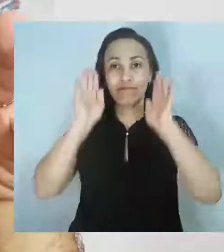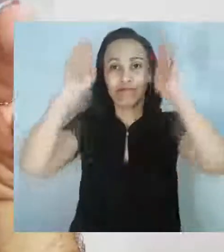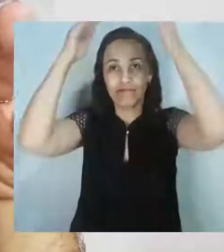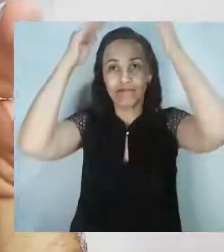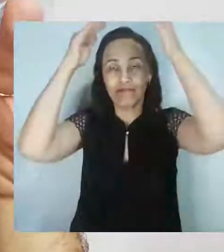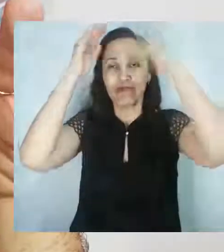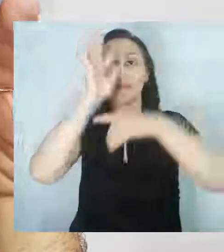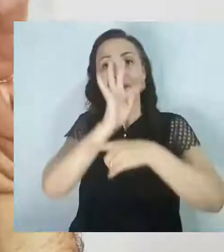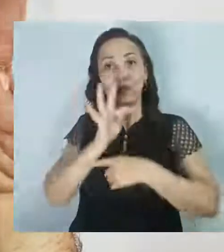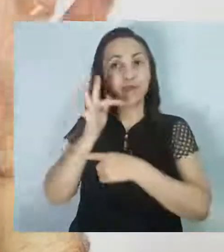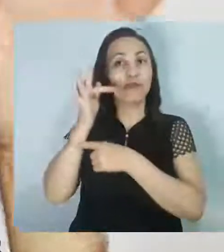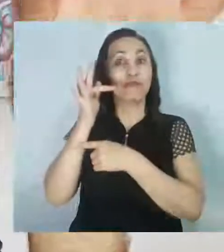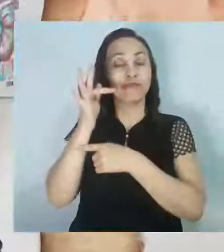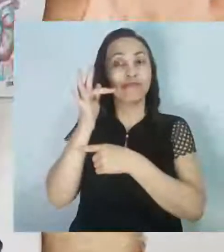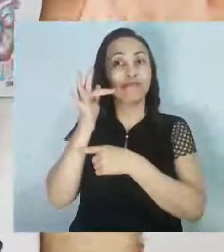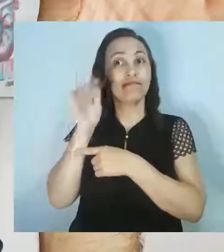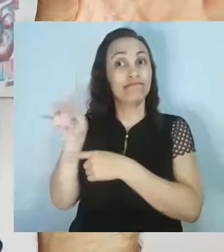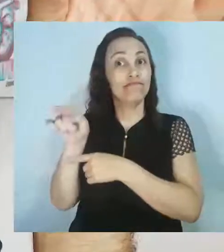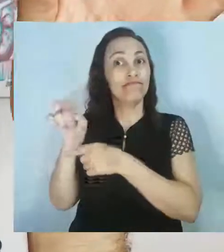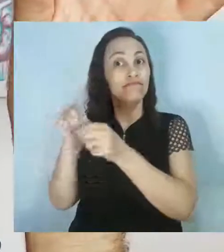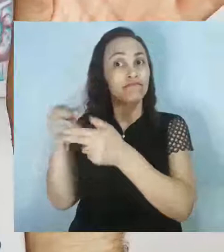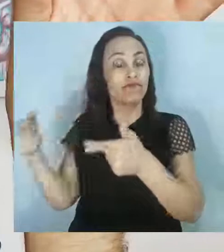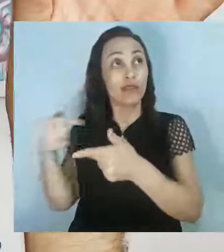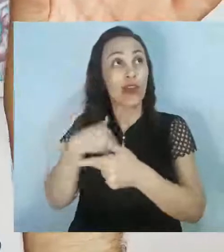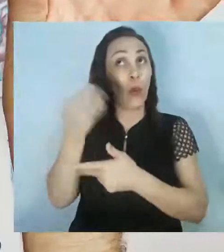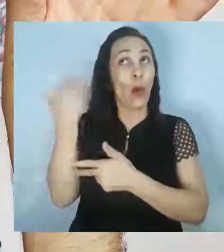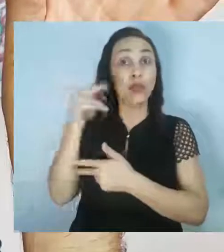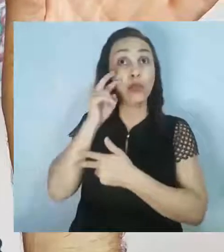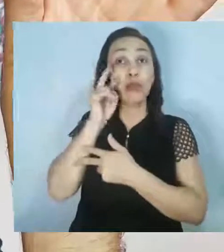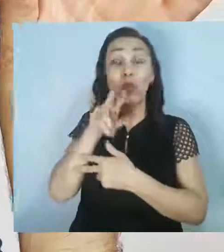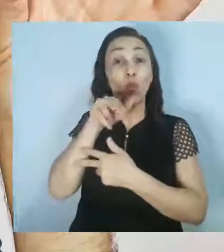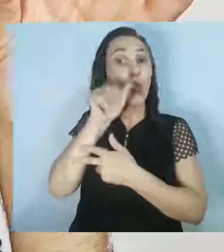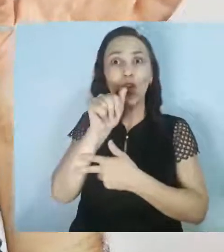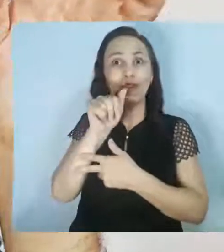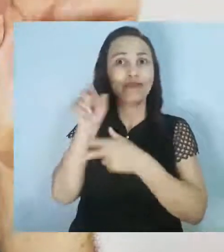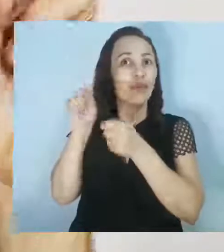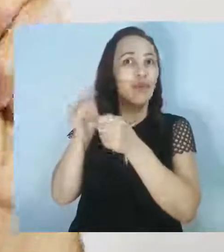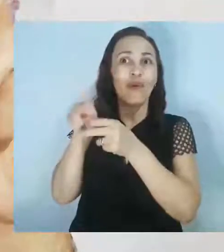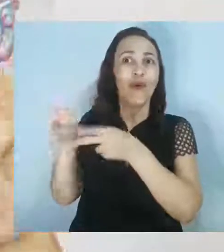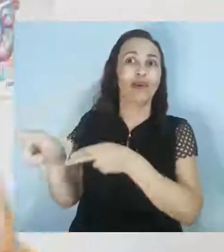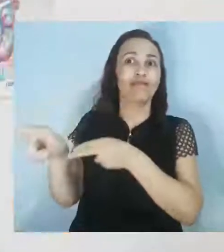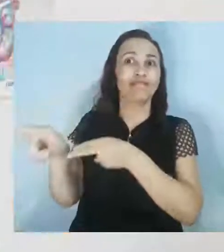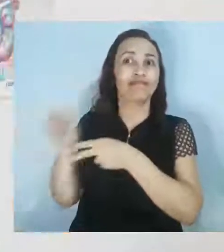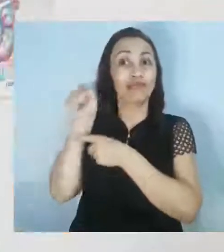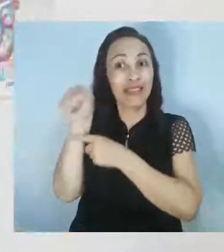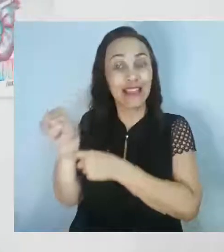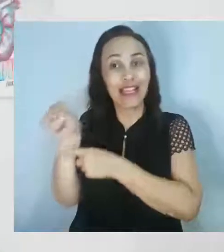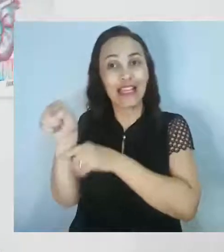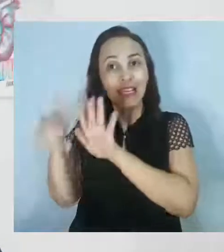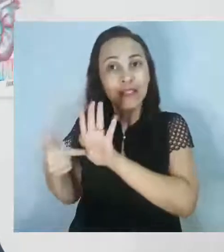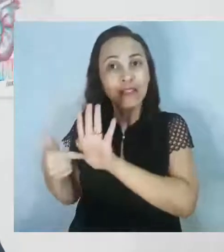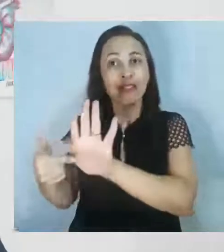faz uma coisa que eu particularmente ainda não tinha visto ninguém fazer, e ele dá um novo